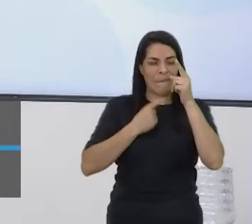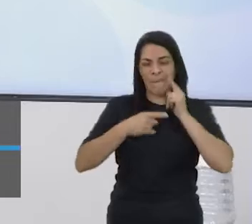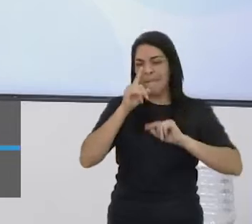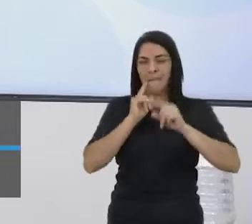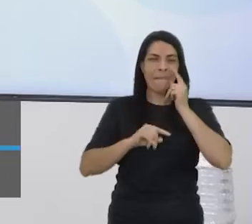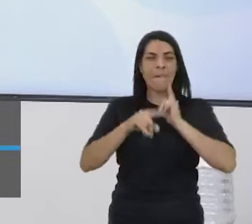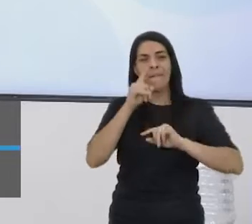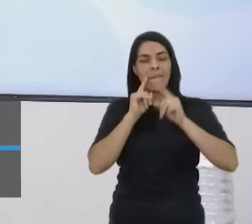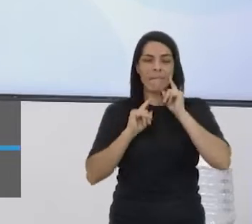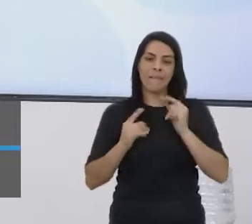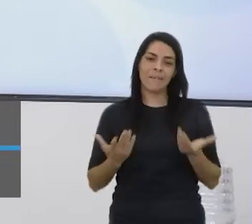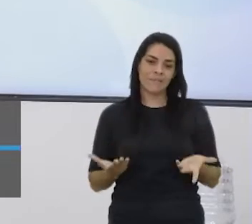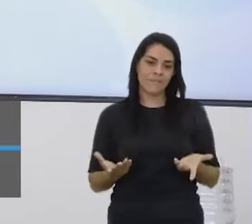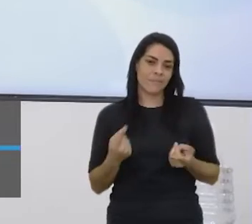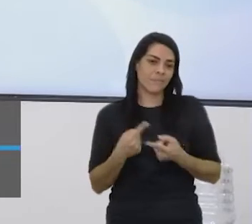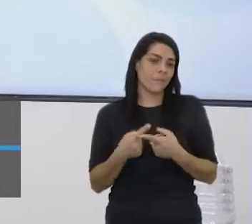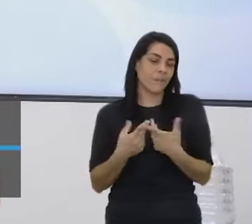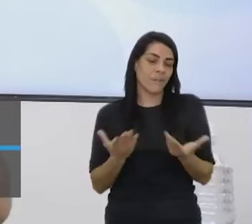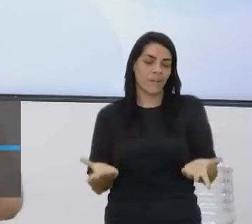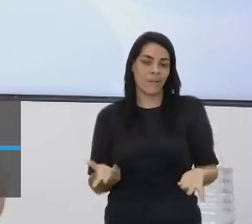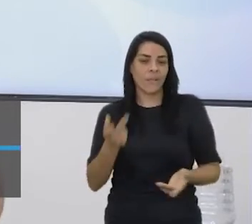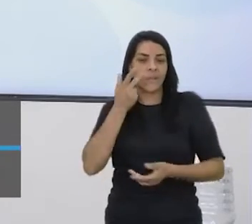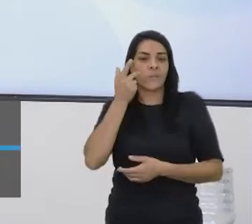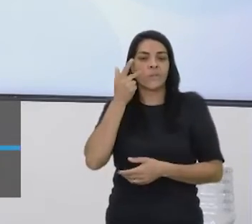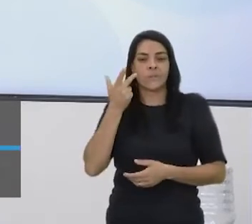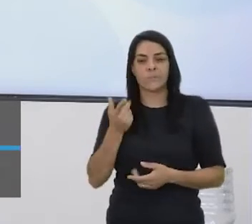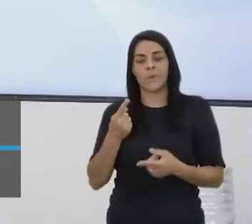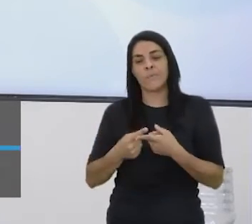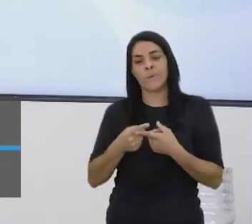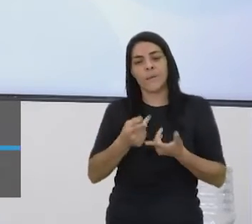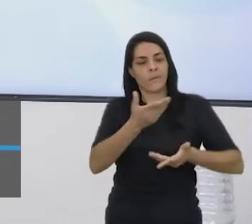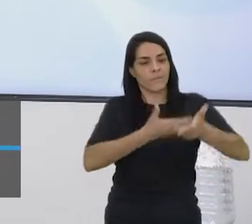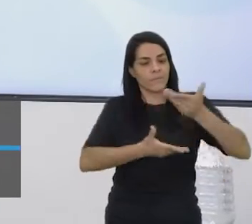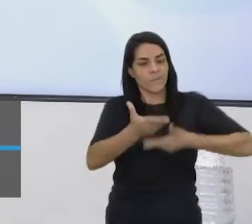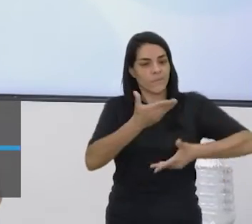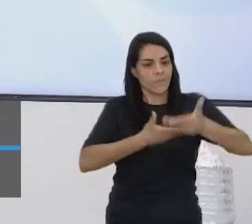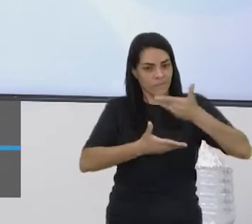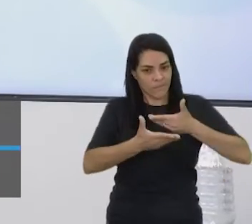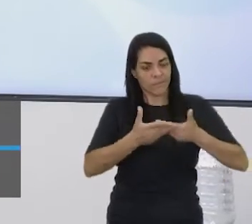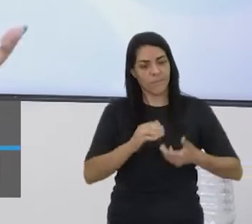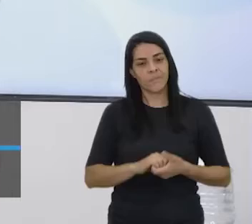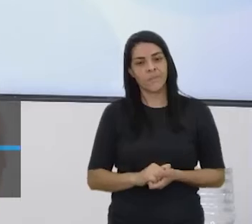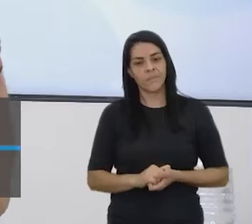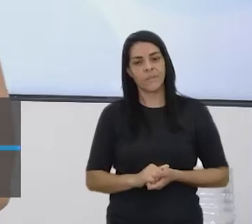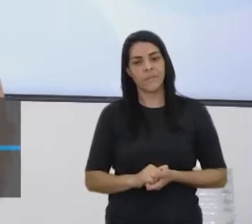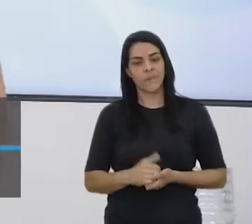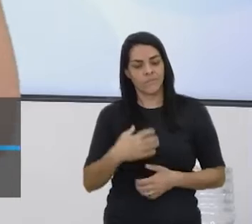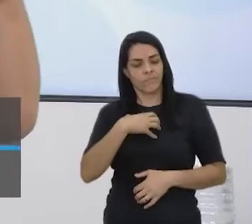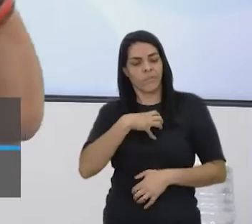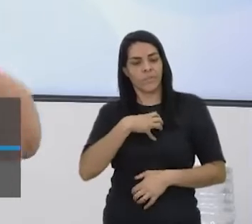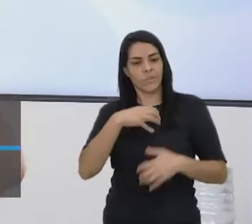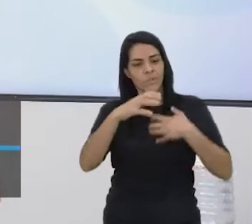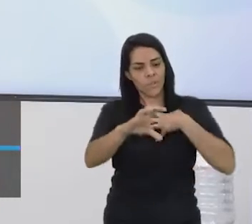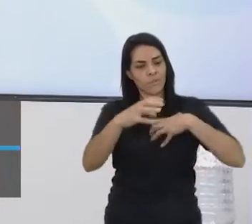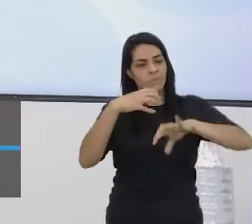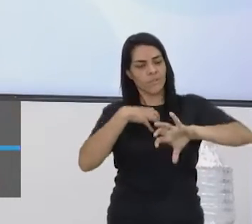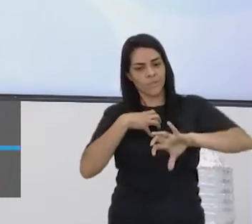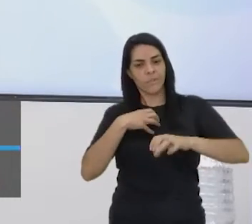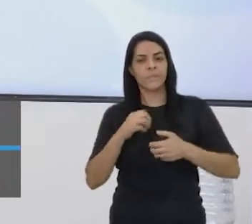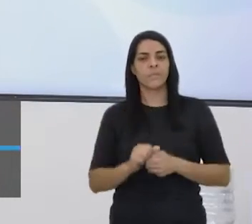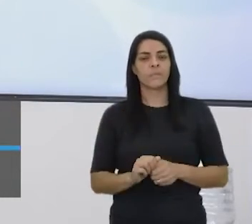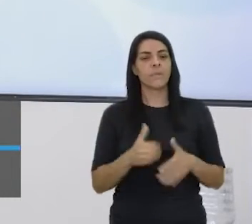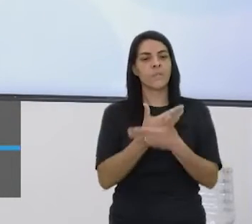mais vou fazer isso porque por causa que mesmo essas interações indiretas Elas têm um peso né em como a gente vai refletir